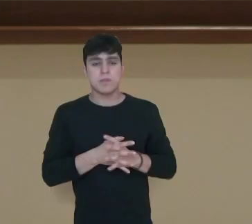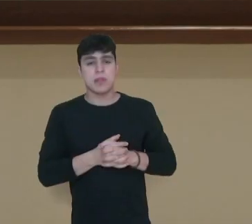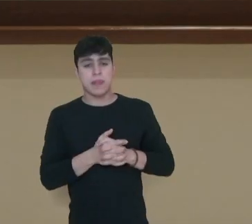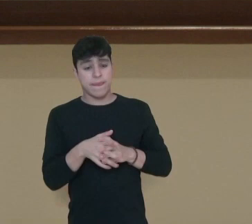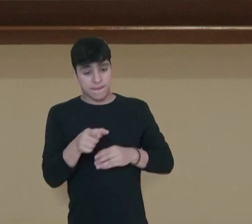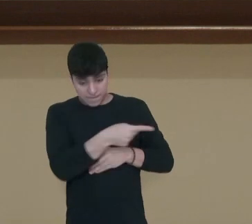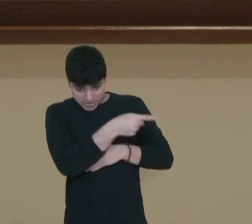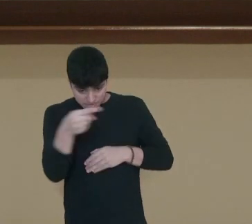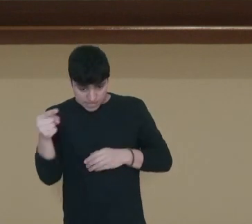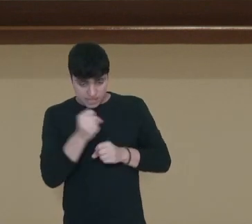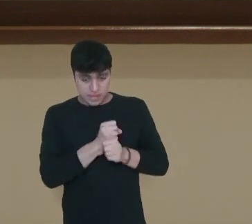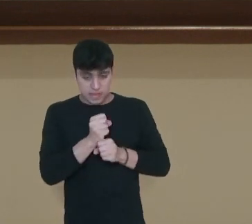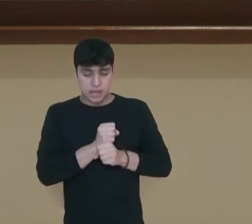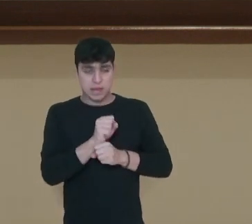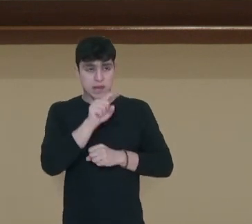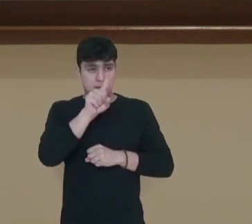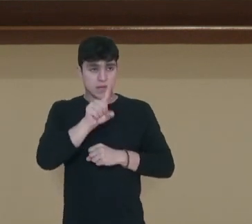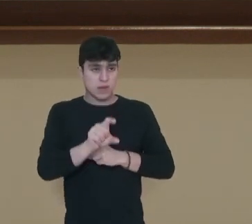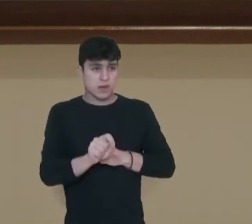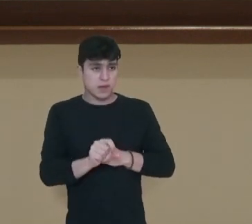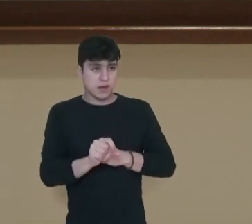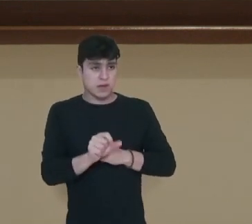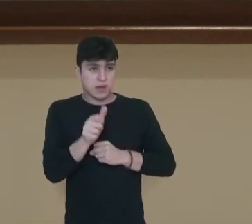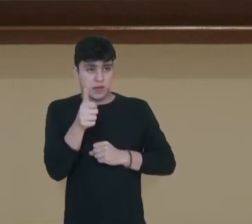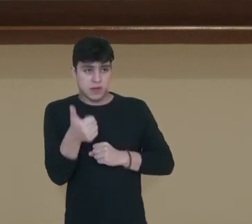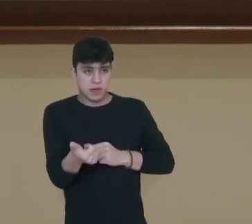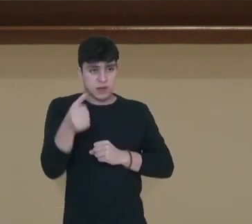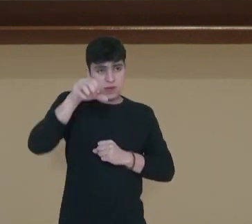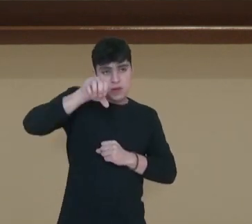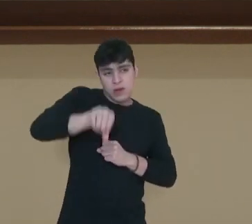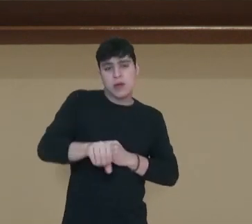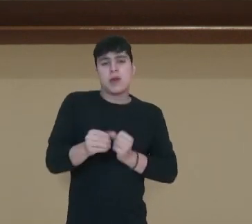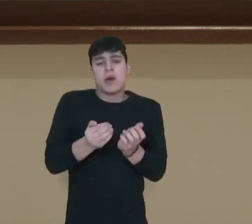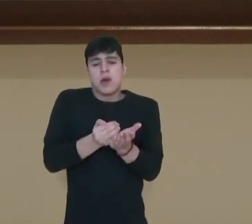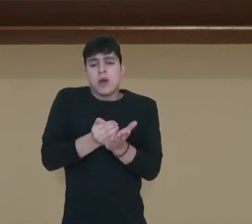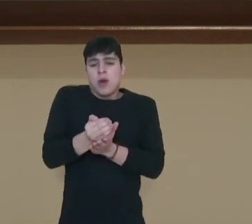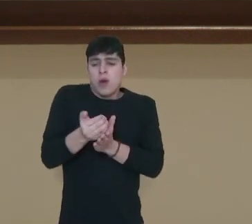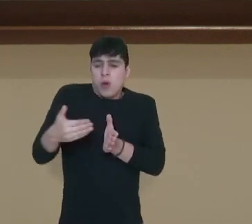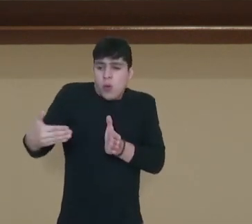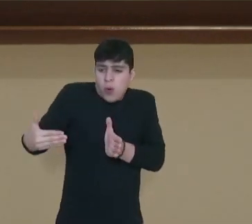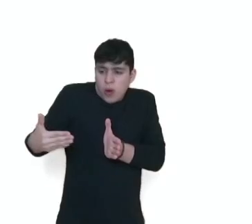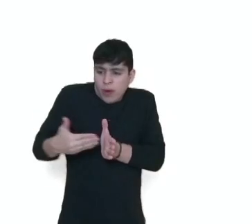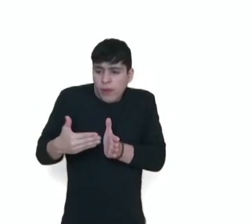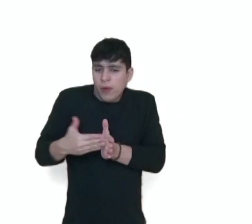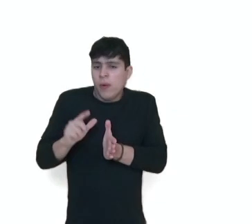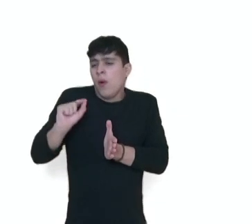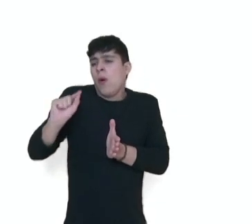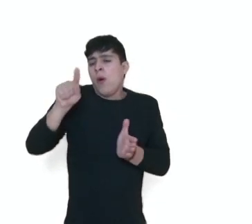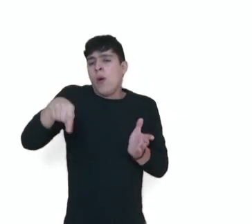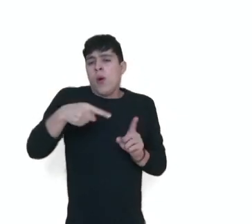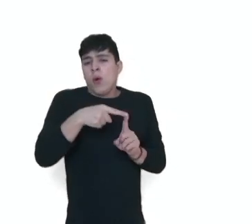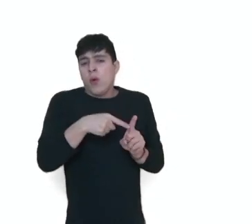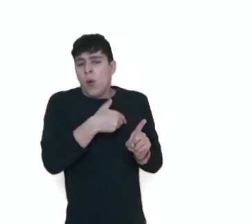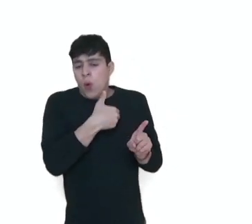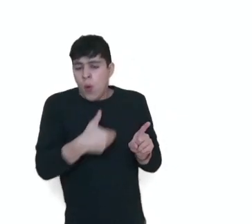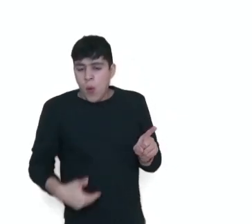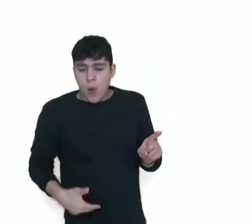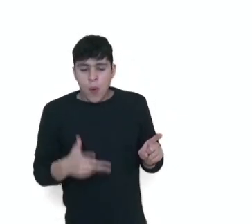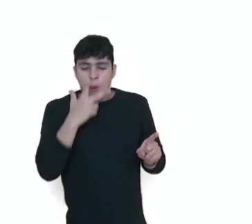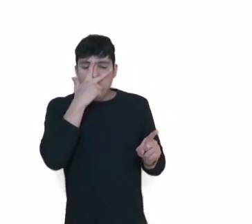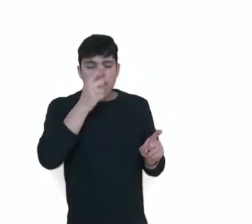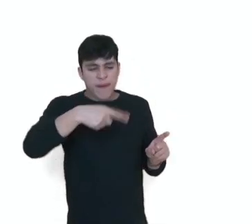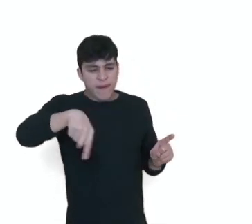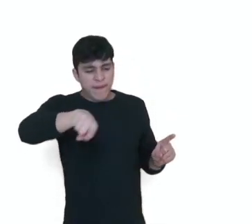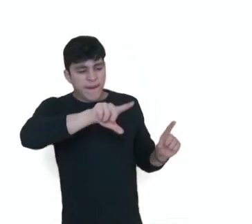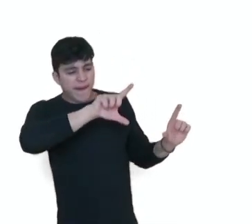ano de 1919, vai ter aí uma limitação com o Estatuto de Governo, que ele vai diminuir